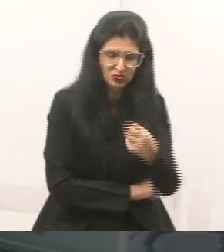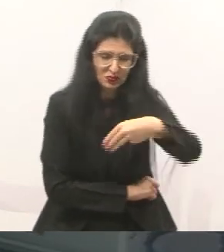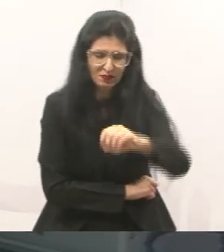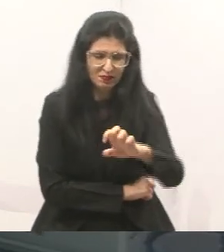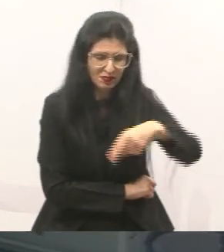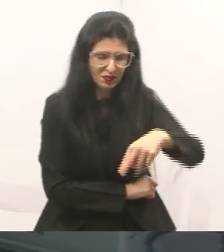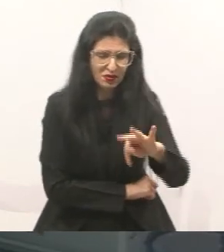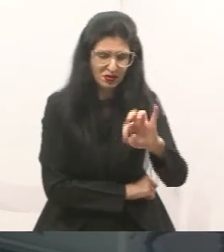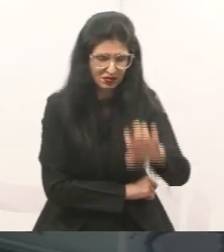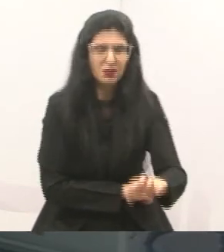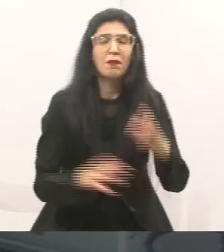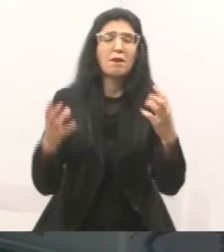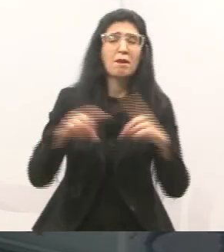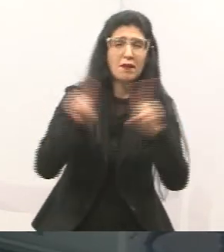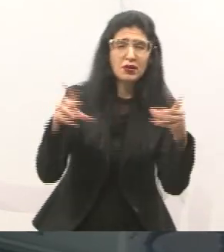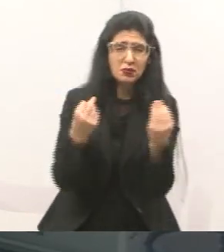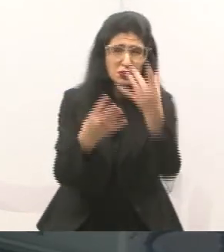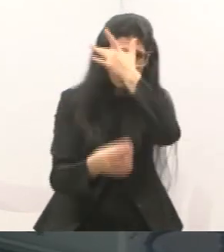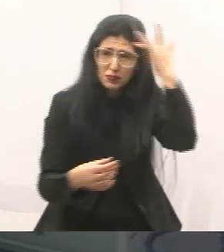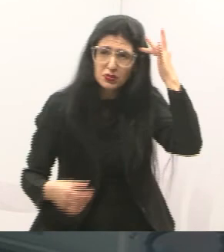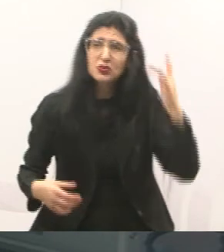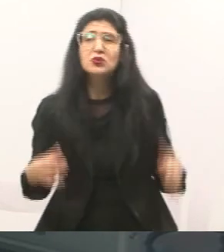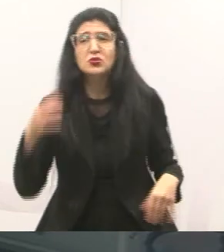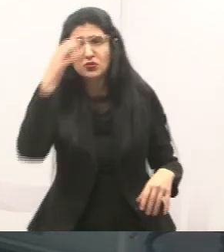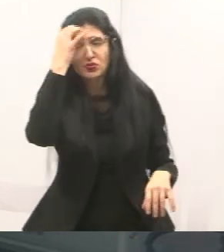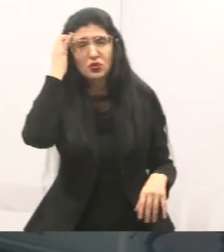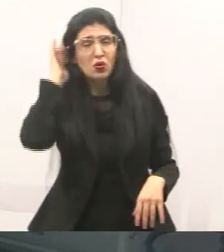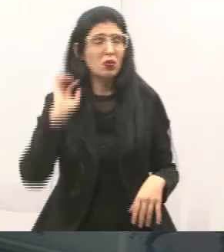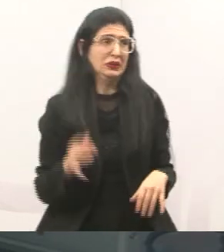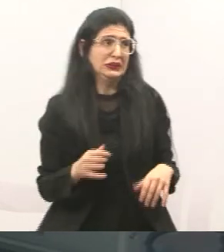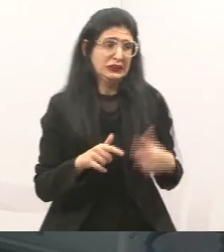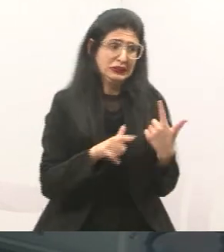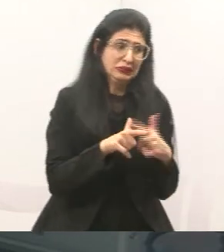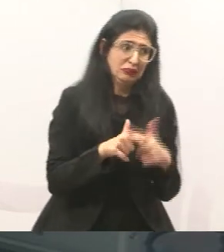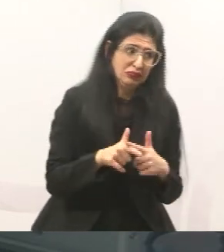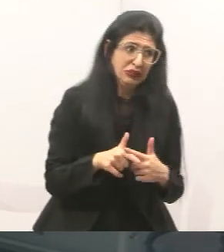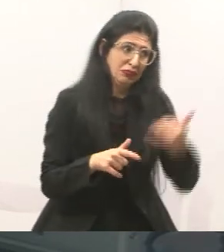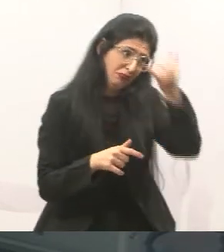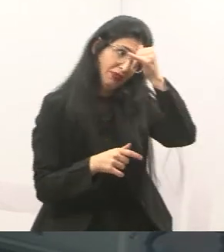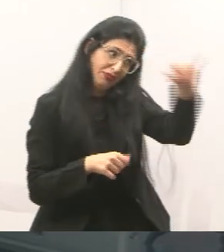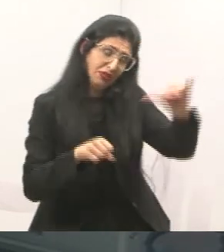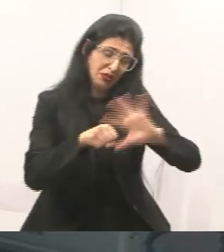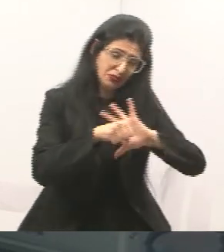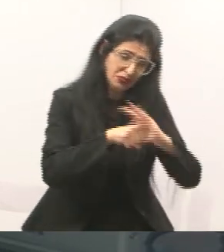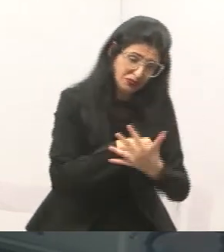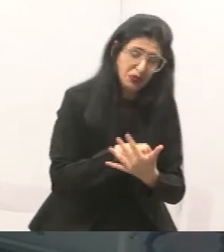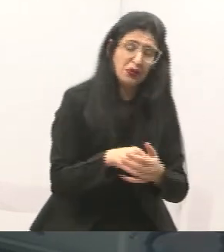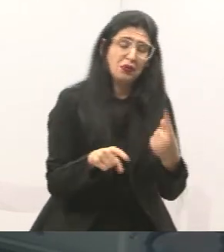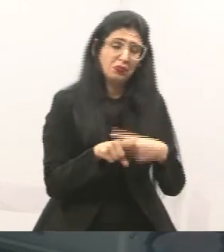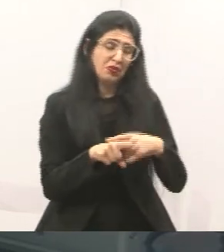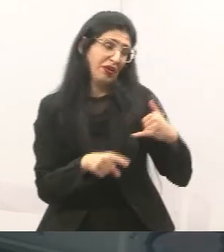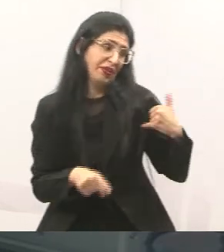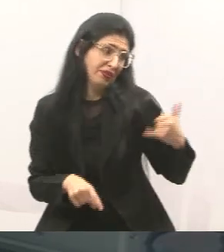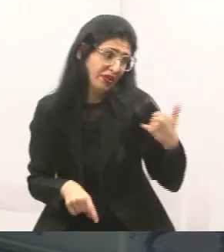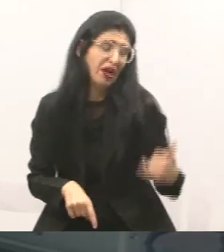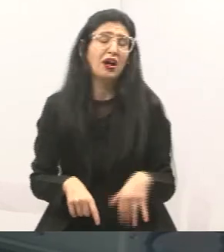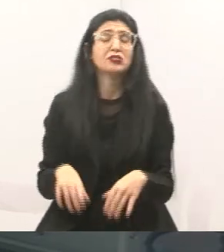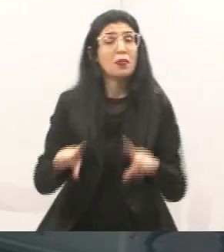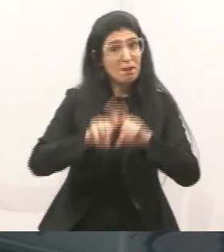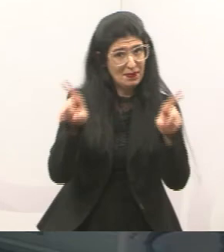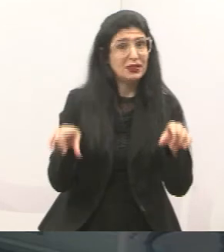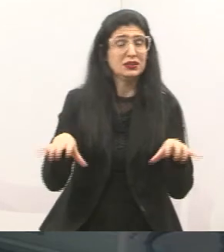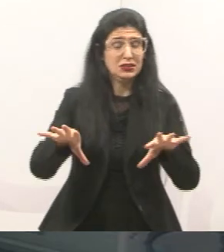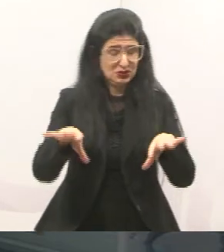de risco, foram contaminados, são casos suspeitos, estão sendo afastados gradativamente. E